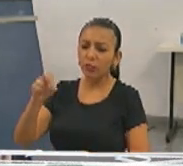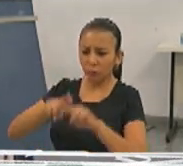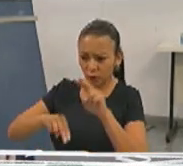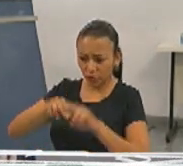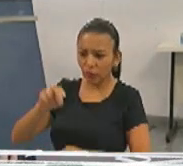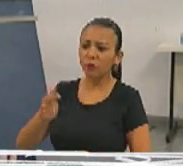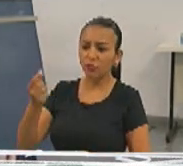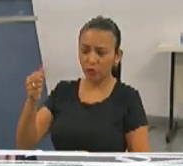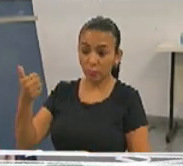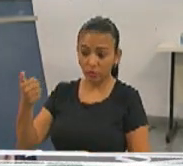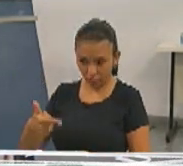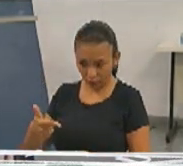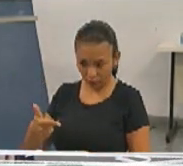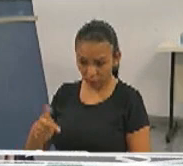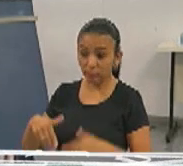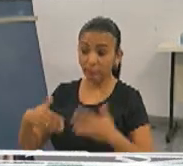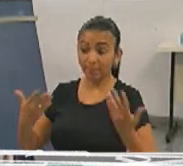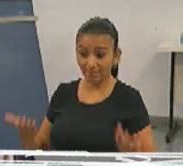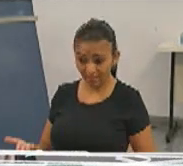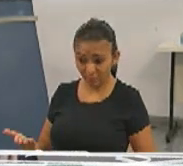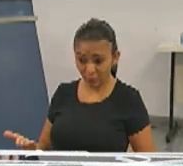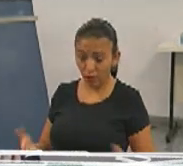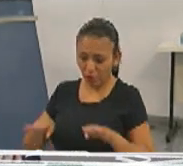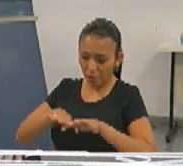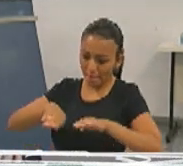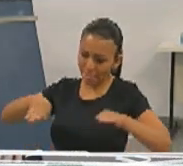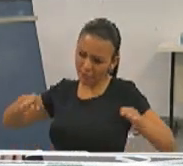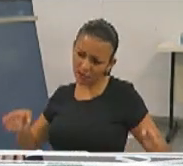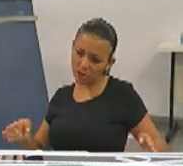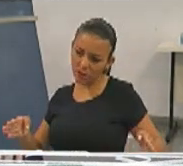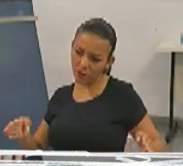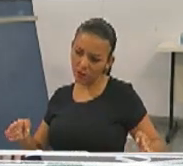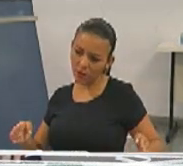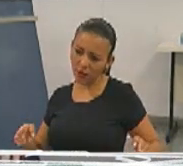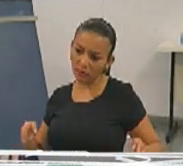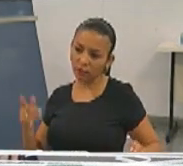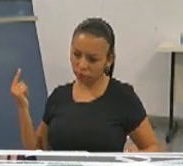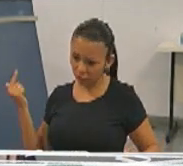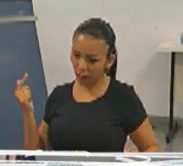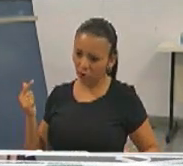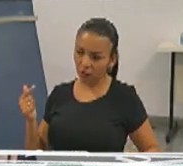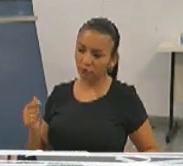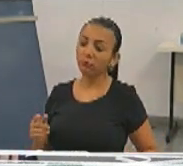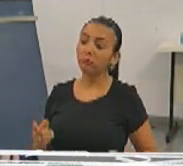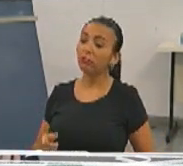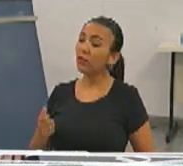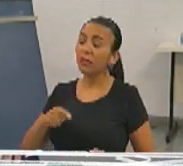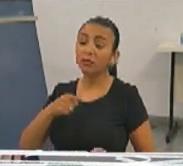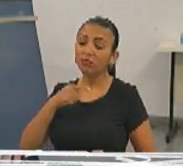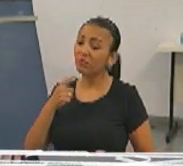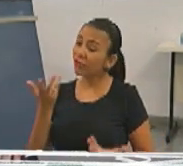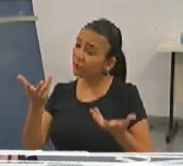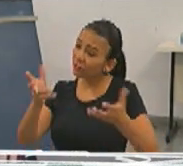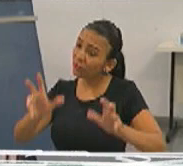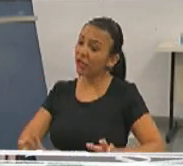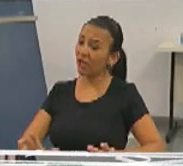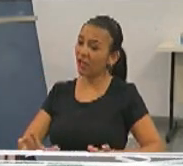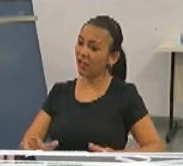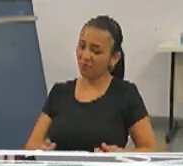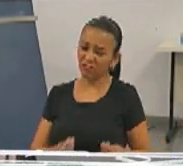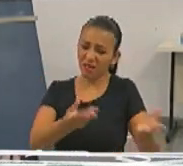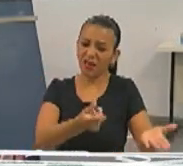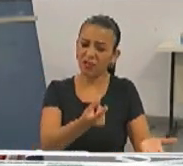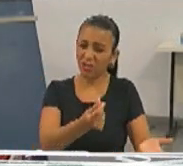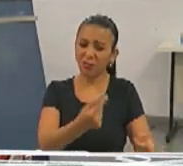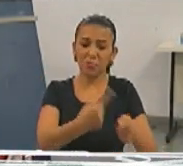8 de junho de 2012. Sendo assim, a bancada não queria alocar recursos numa instituição que perdeu dinheiro já depositado em